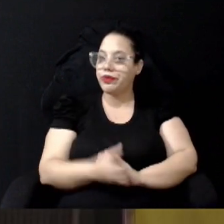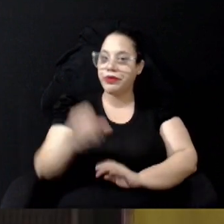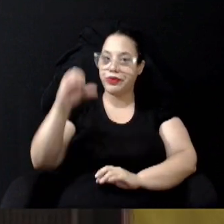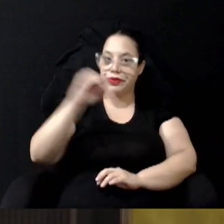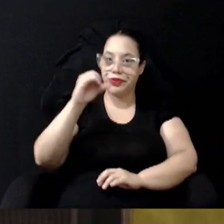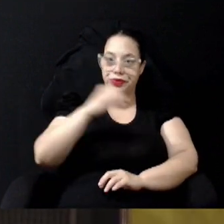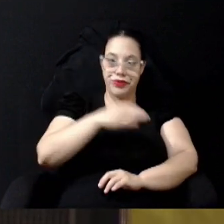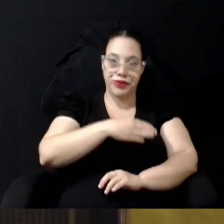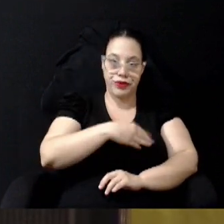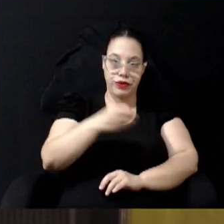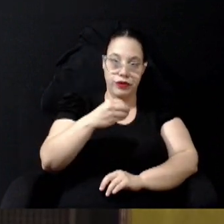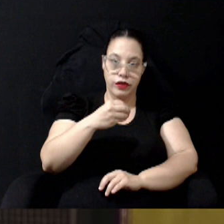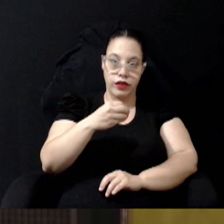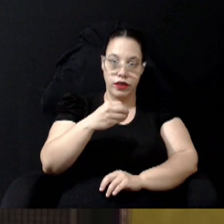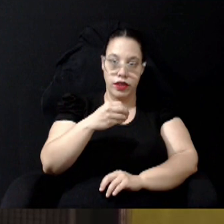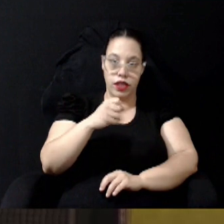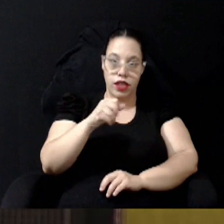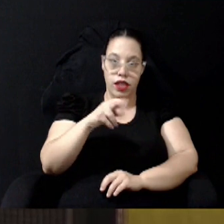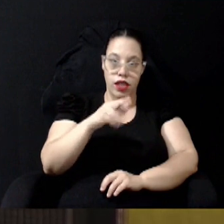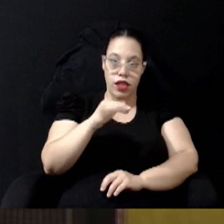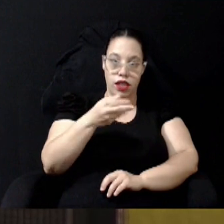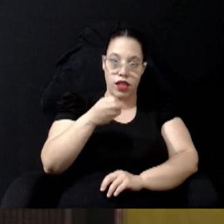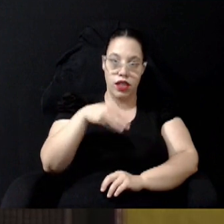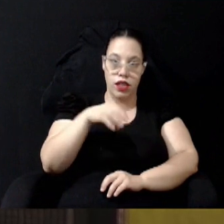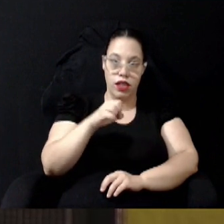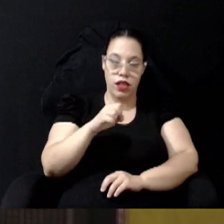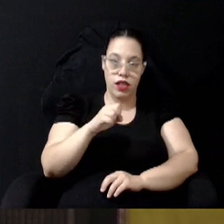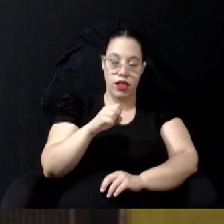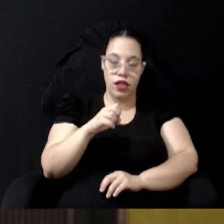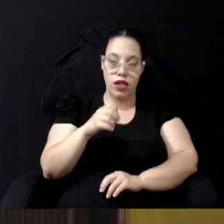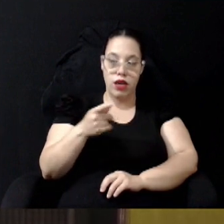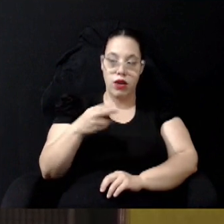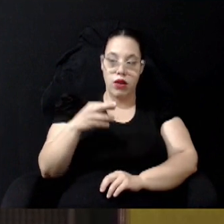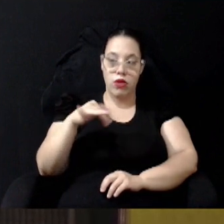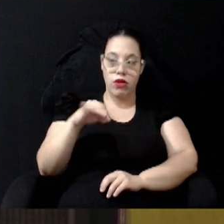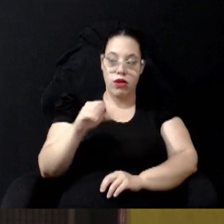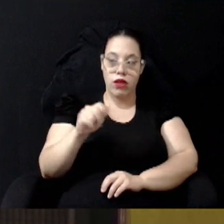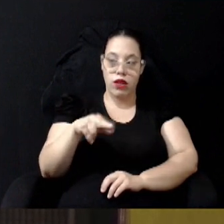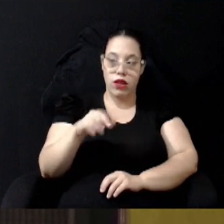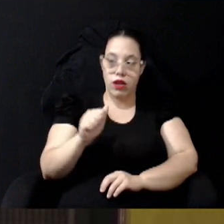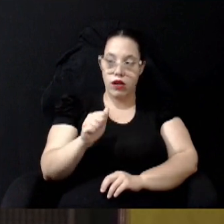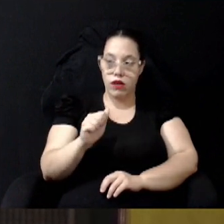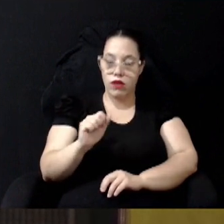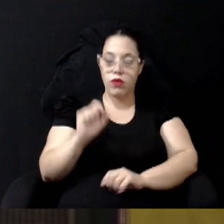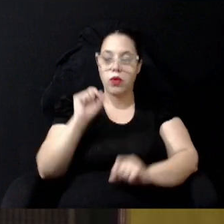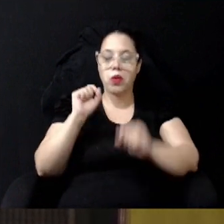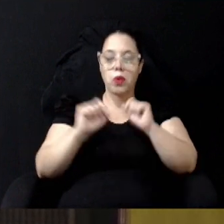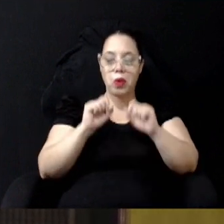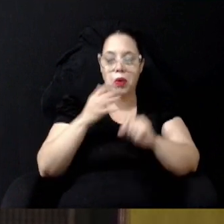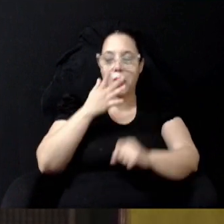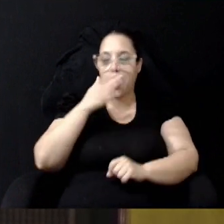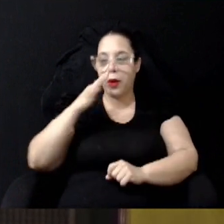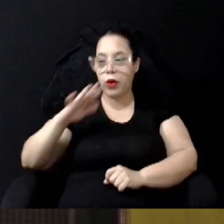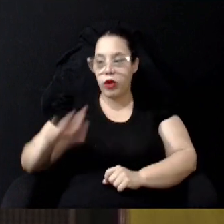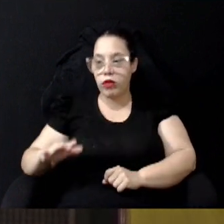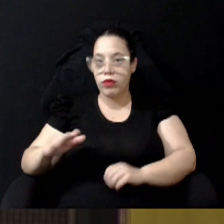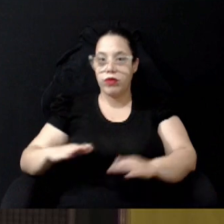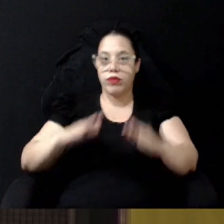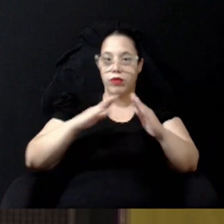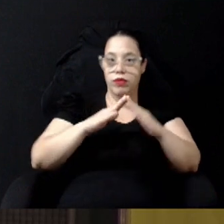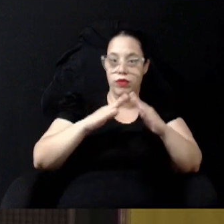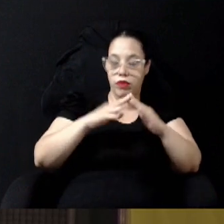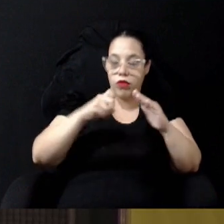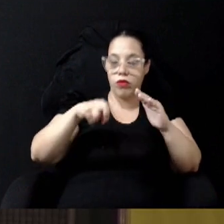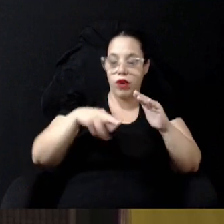pai cearense e mãe pernambucana. Quando criança, foi morar no Maranhão e